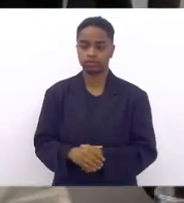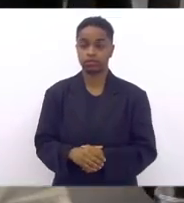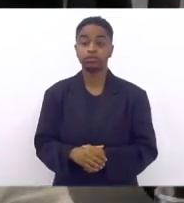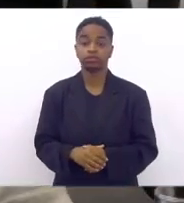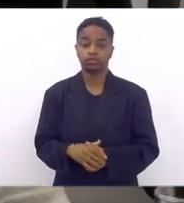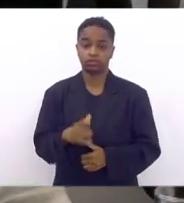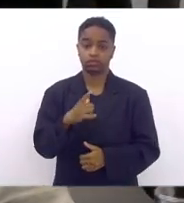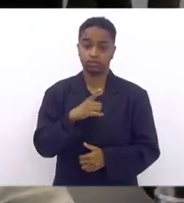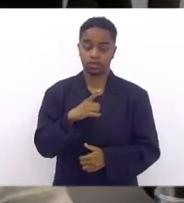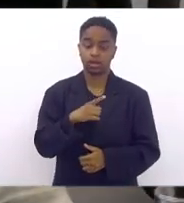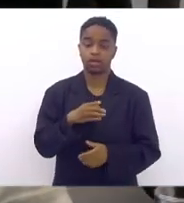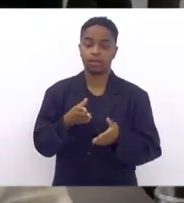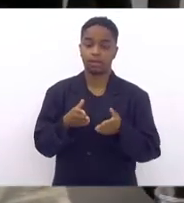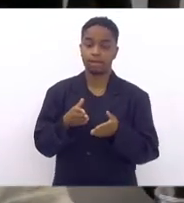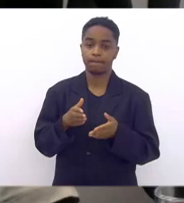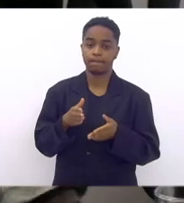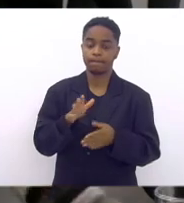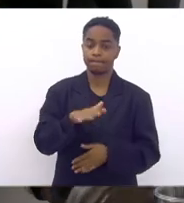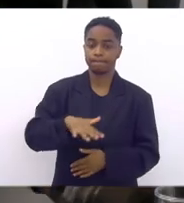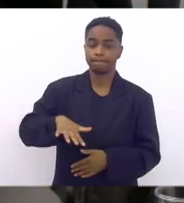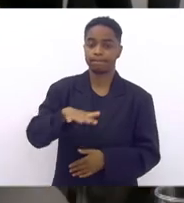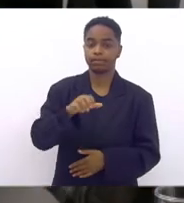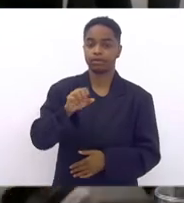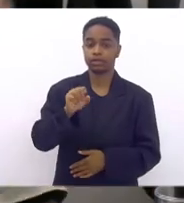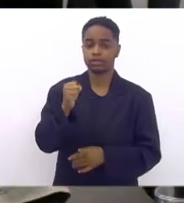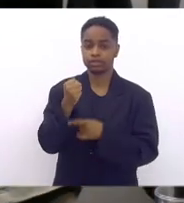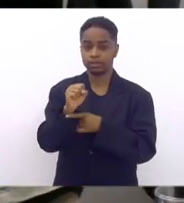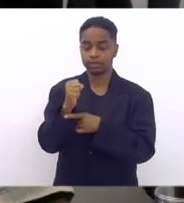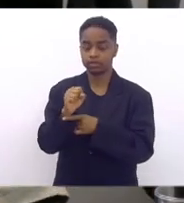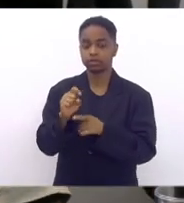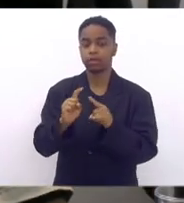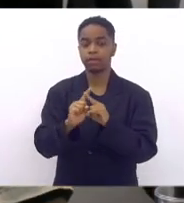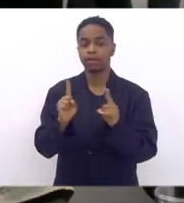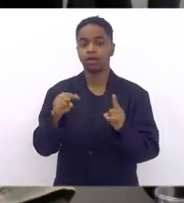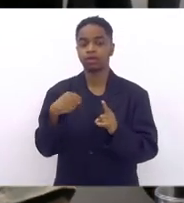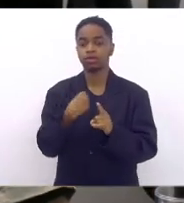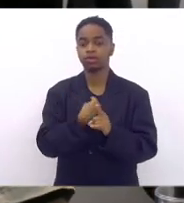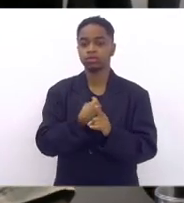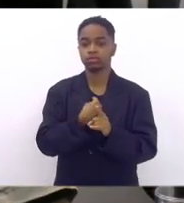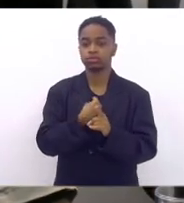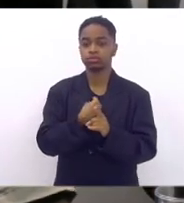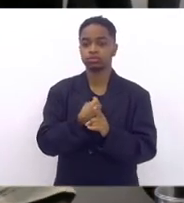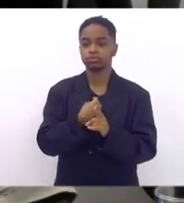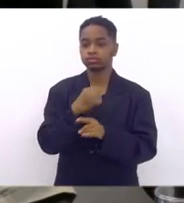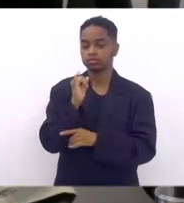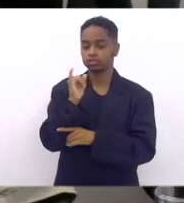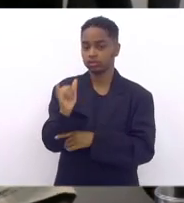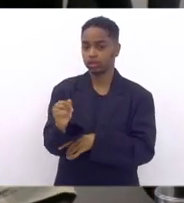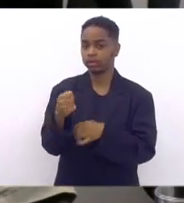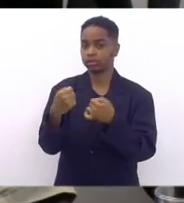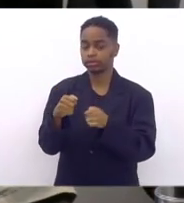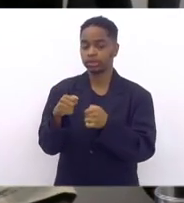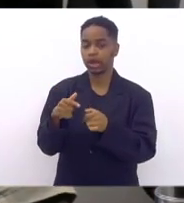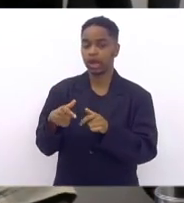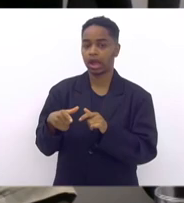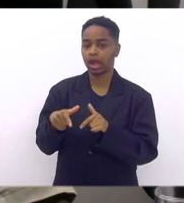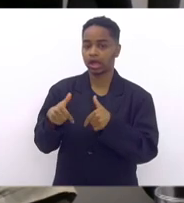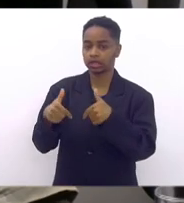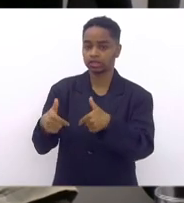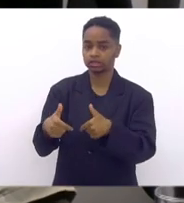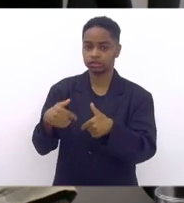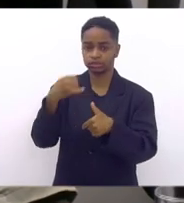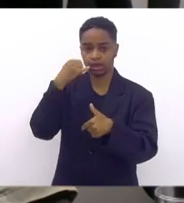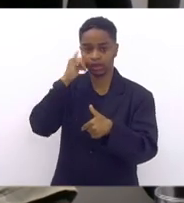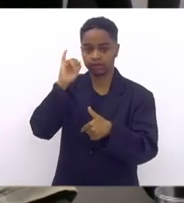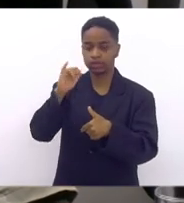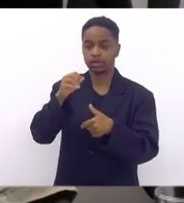baia de cpti Baía quando a gente emitiu a o auto de constatação notificando ele a tomar medida de precaução ele não adotou Então a